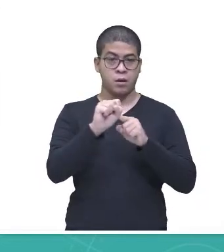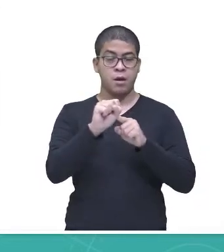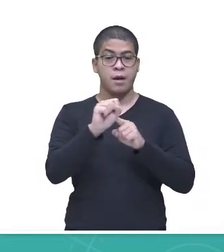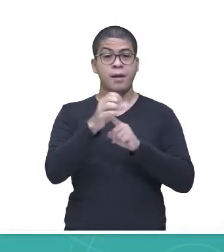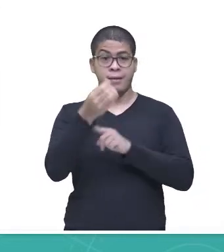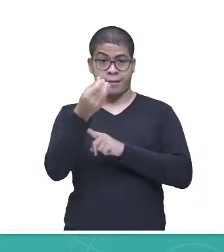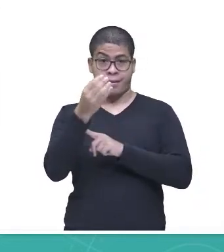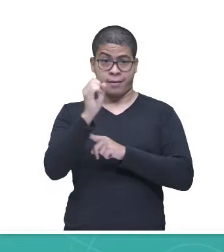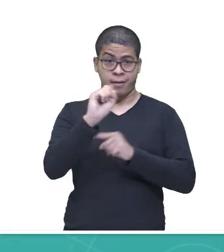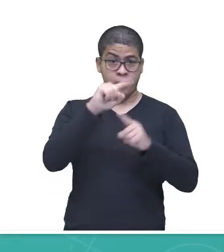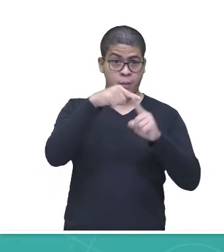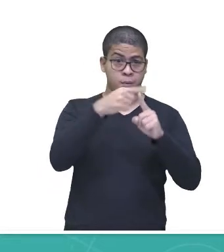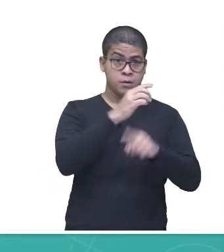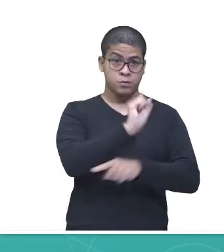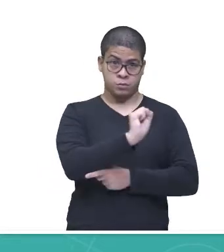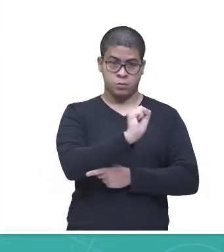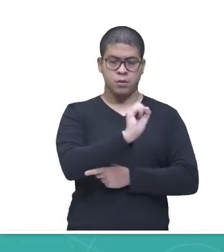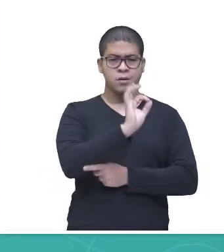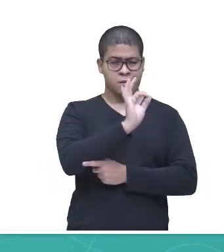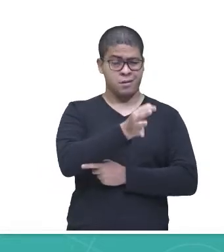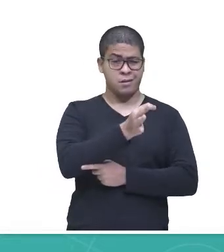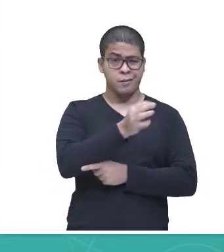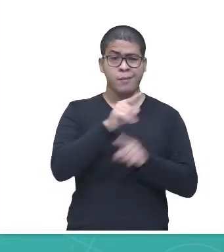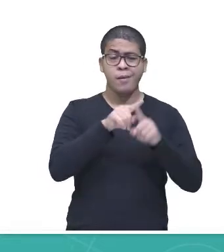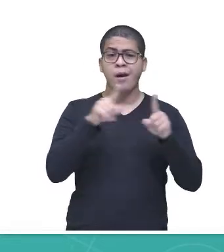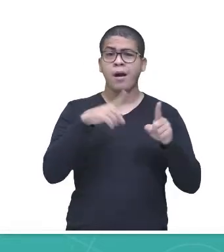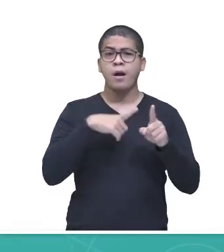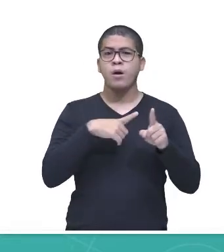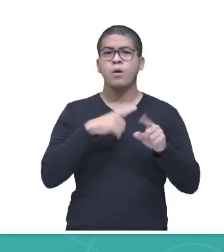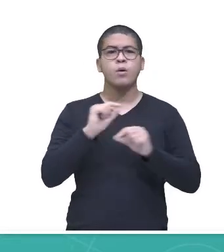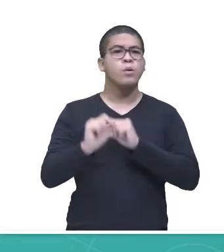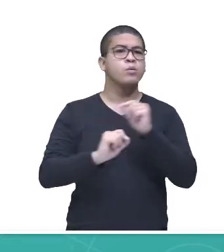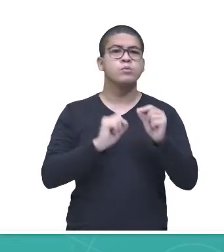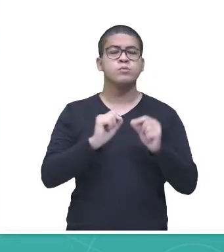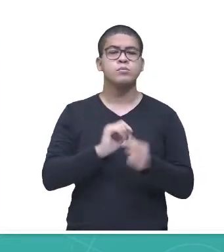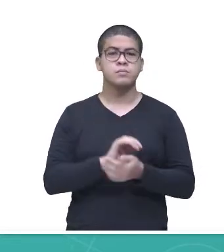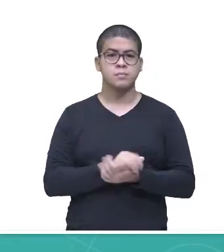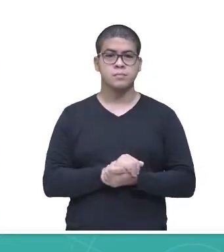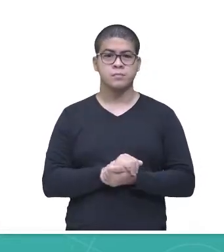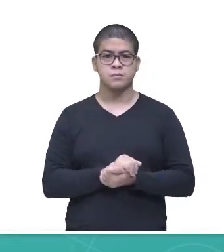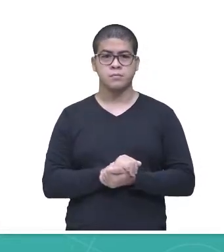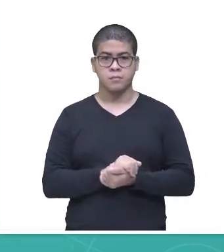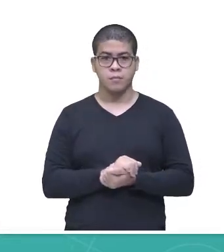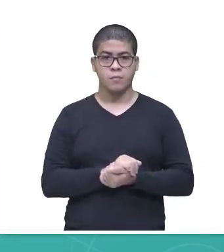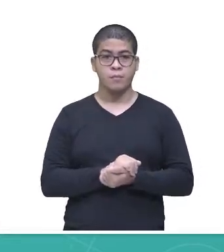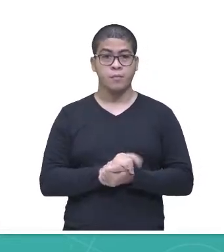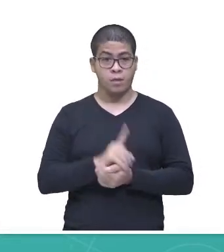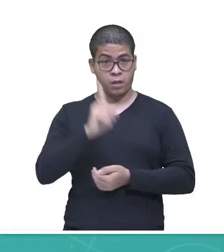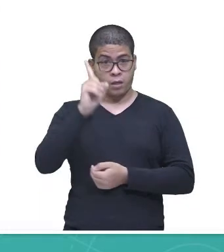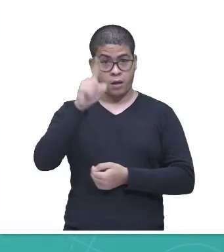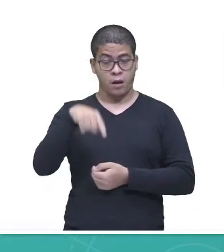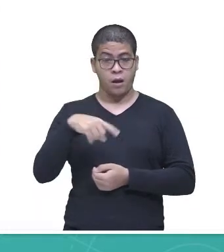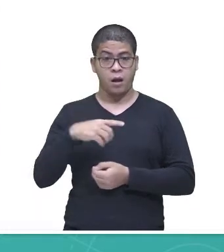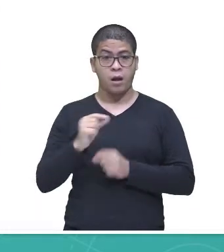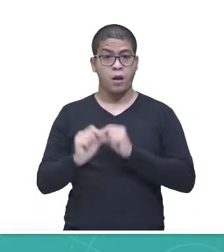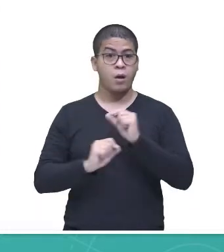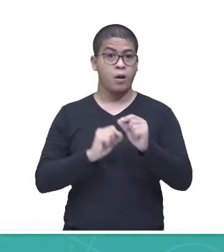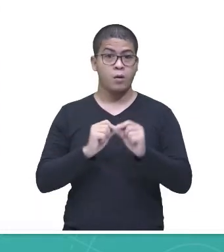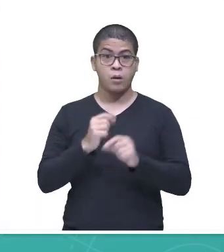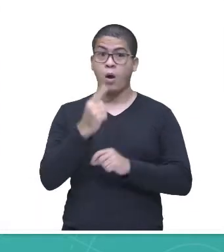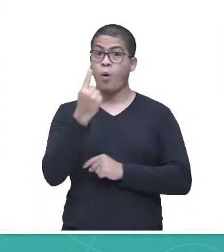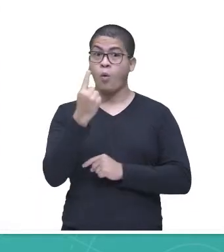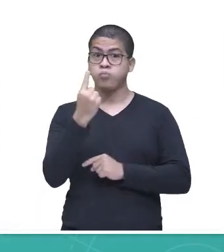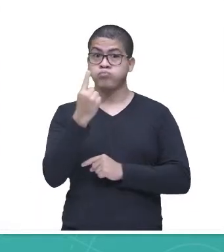8, correto? Porém, 60 minutos equivale a